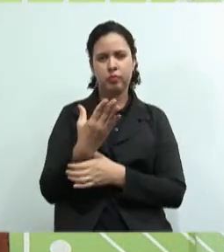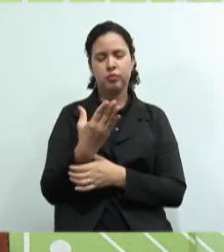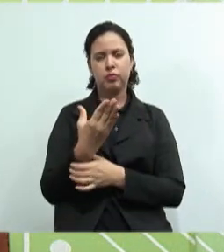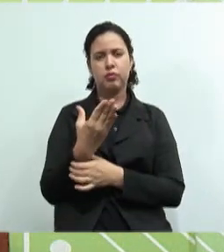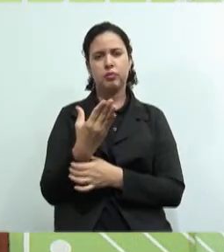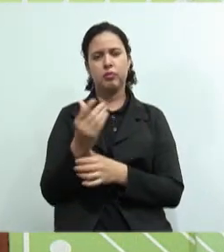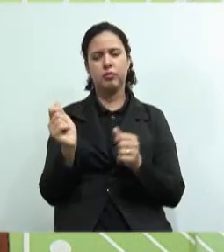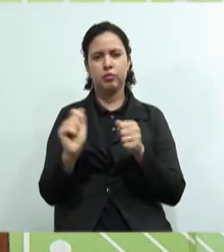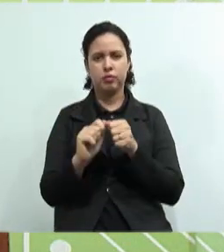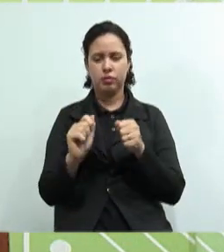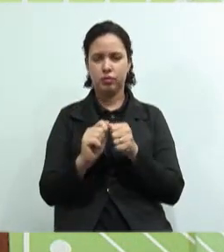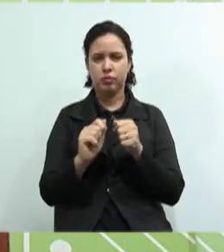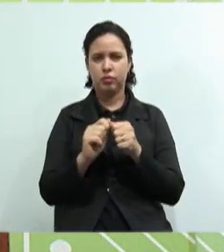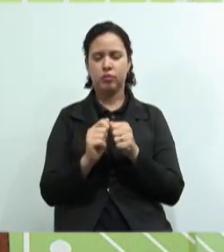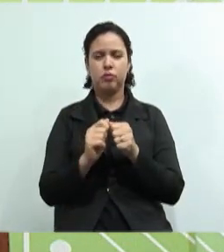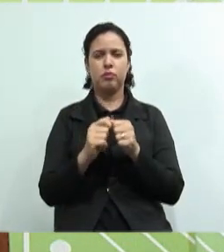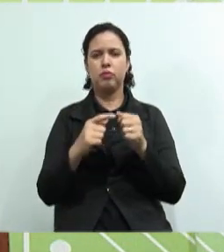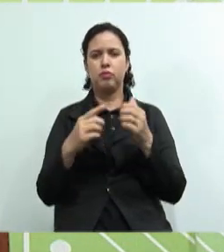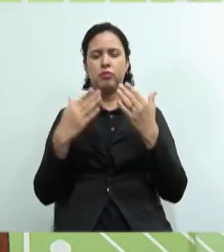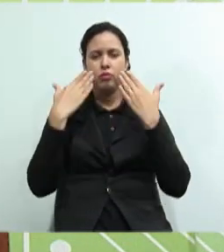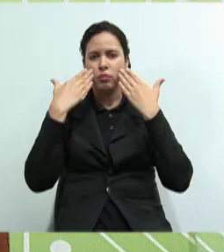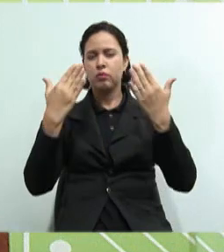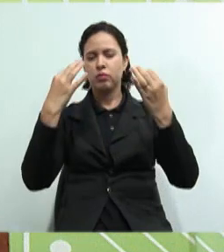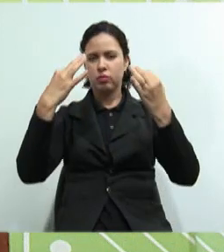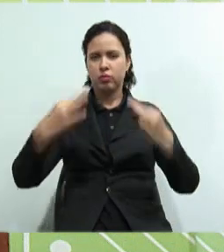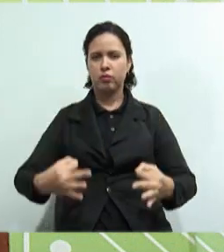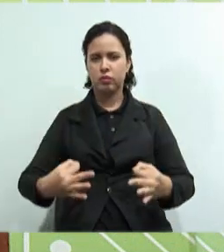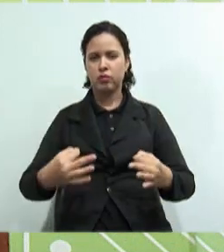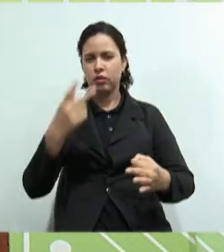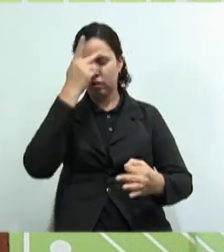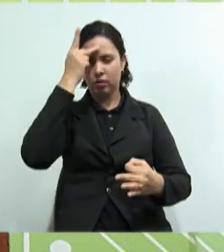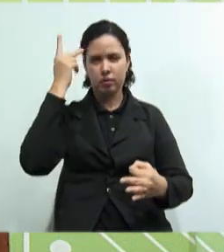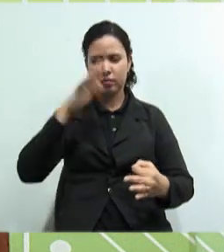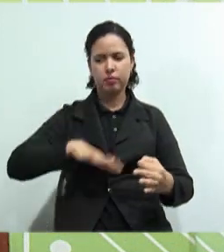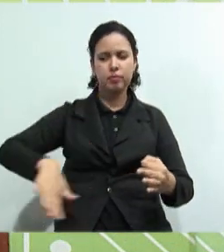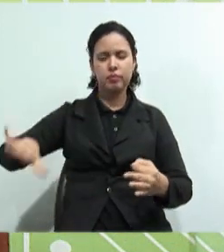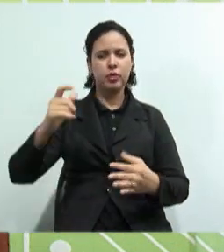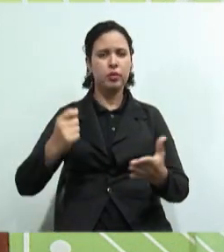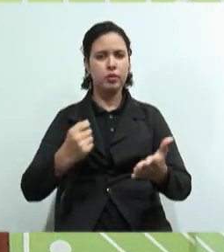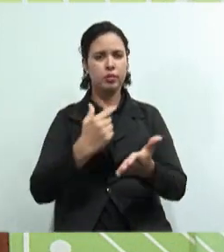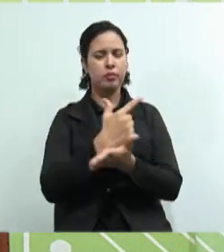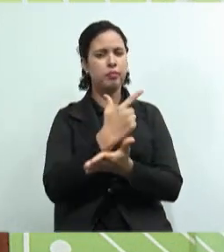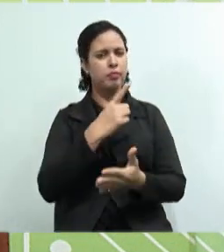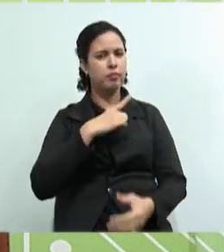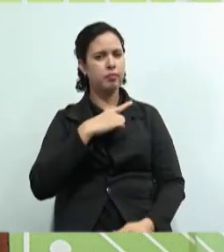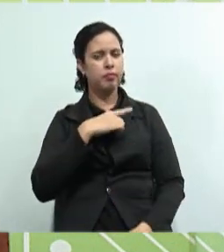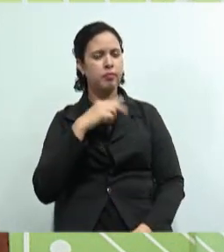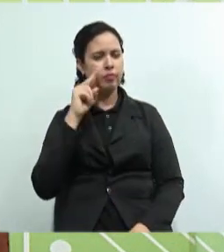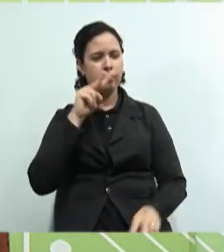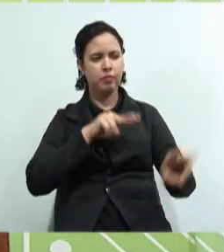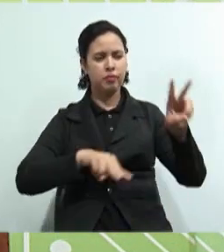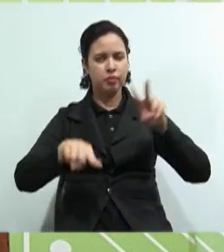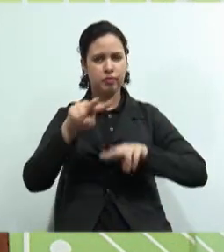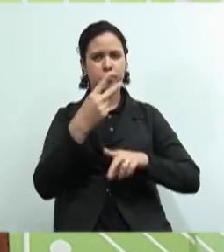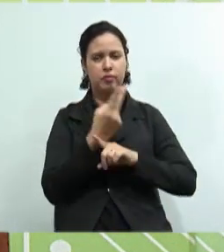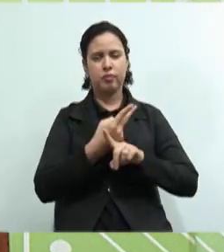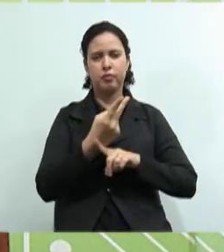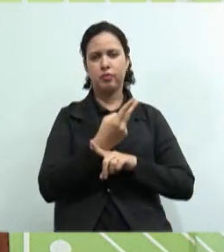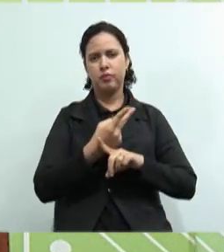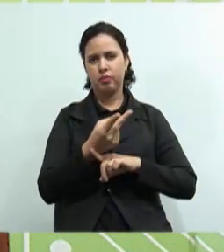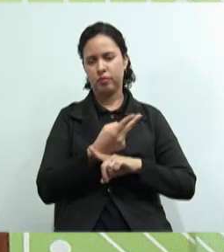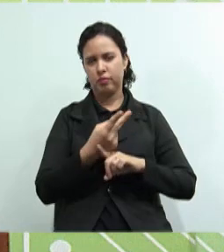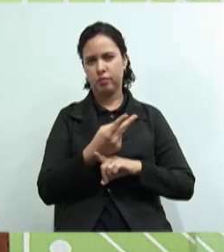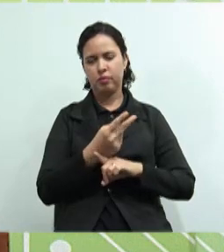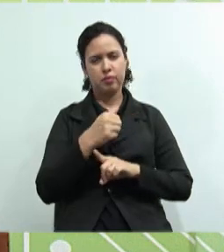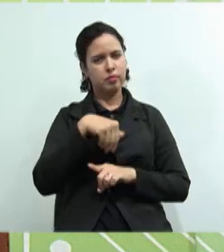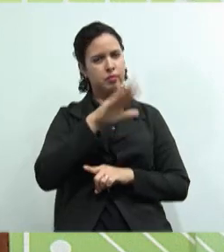incentivos para que o consumidor, ao fazer o consumo, tenha essa visão de buscar algo mais do que só comprar